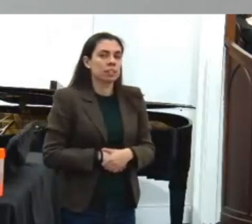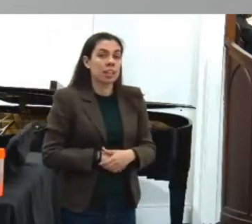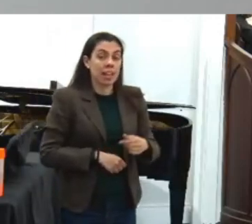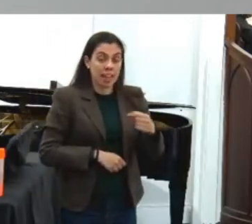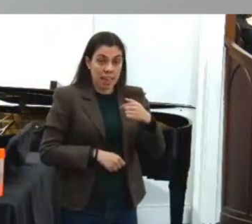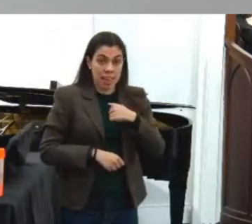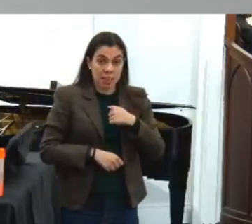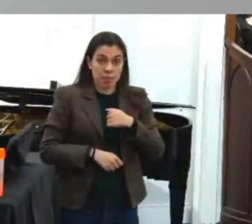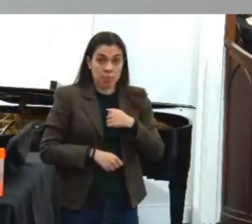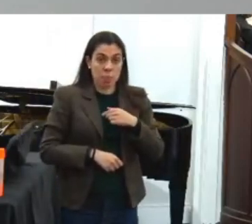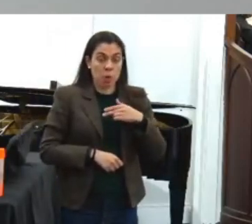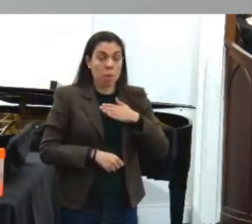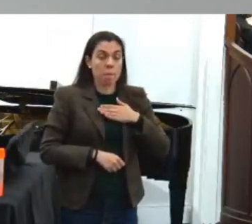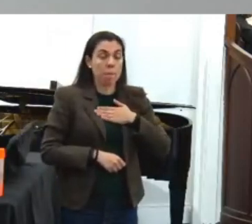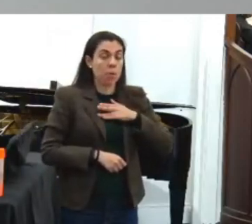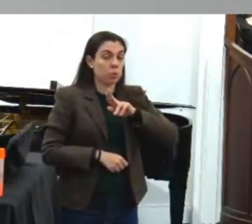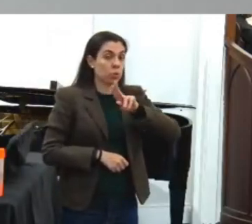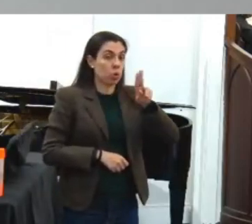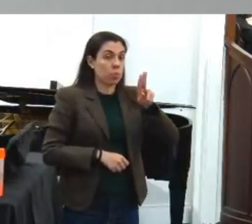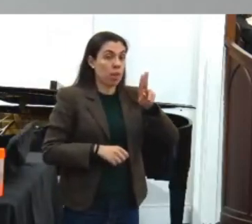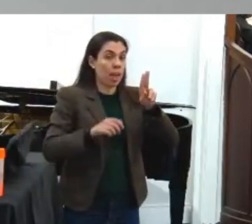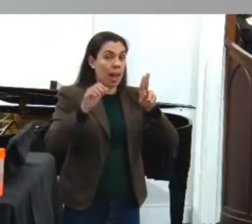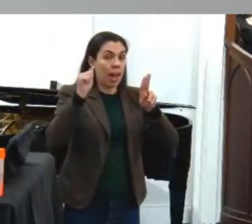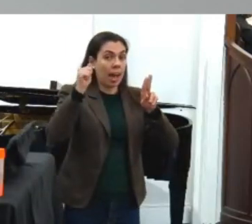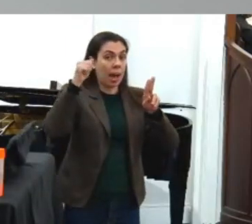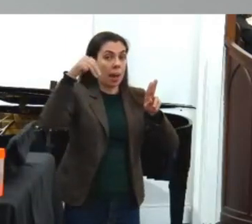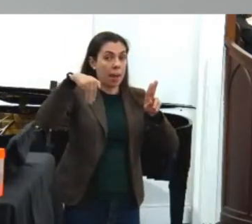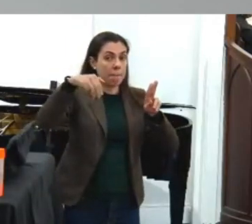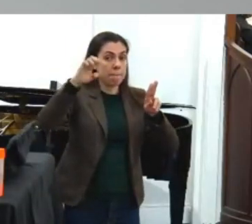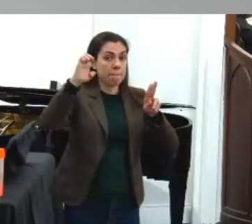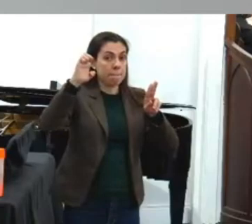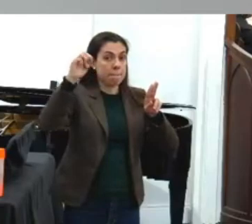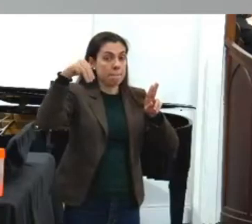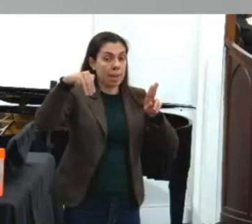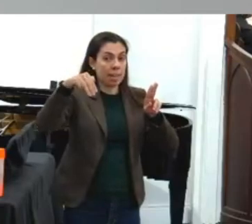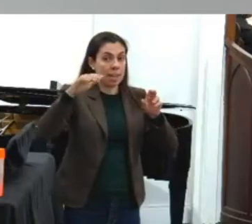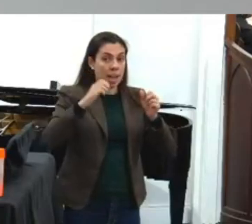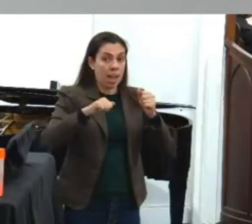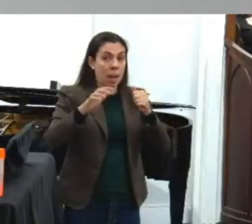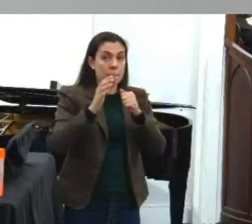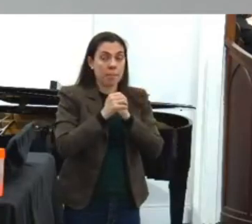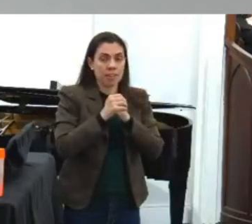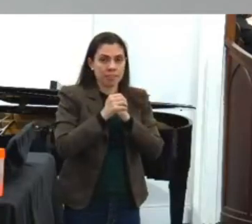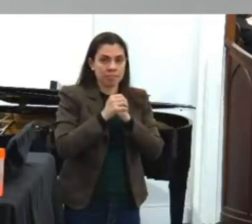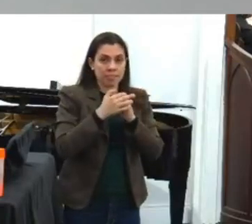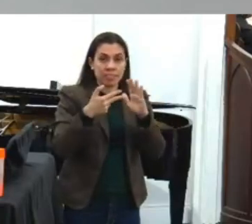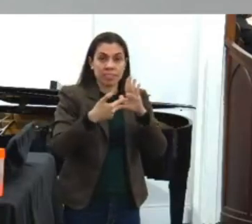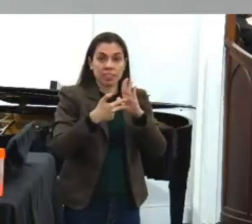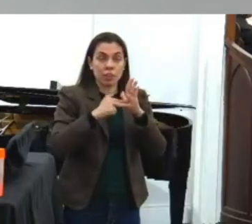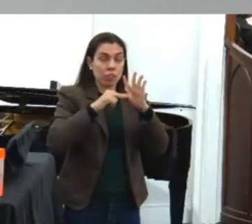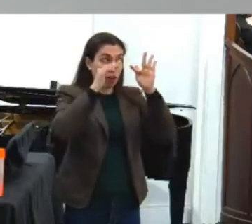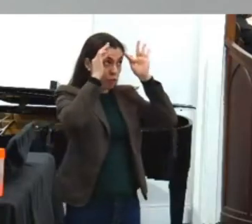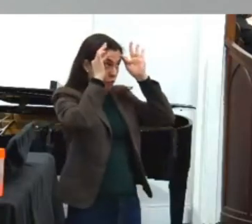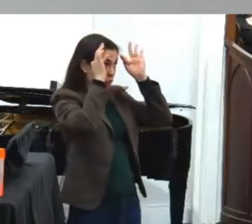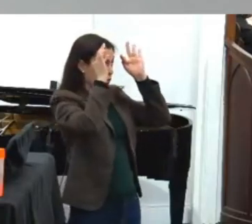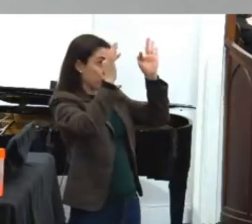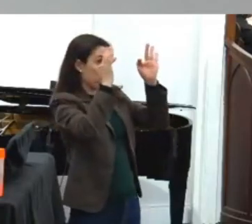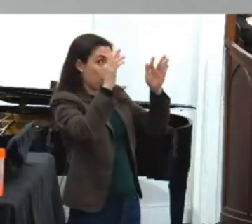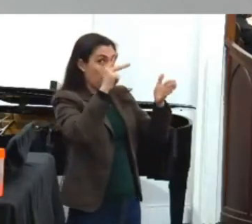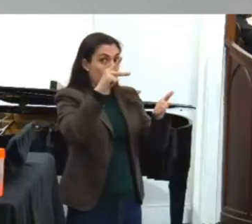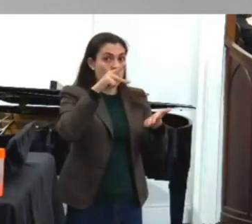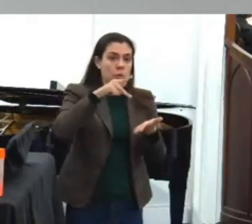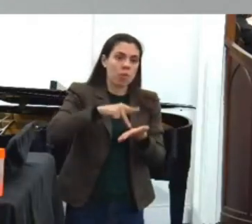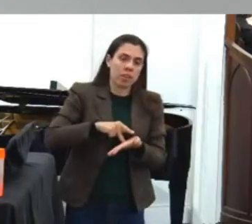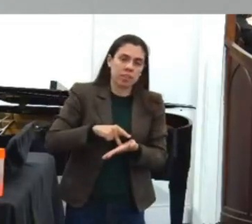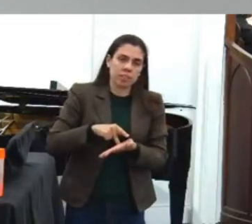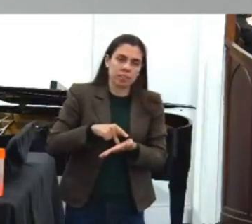o Amém, que é o equivalente hebraico a fiel e verdadeiro. Só